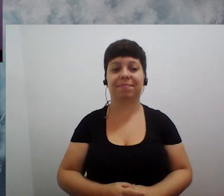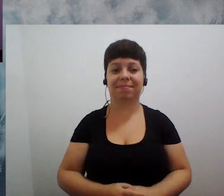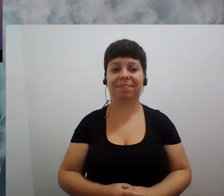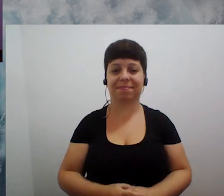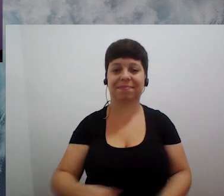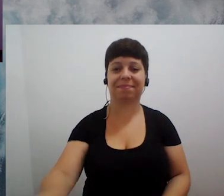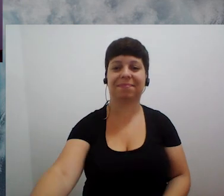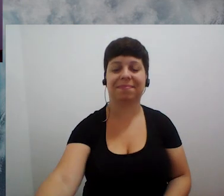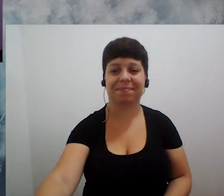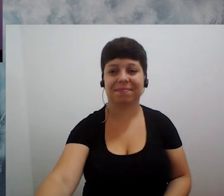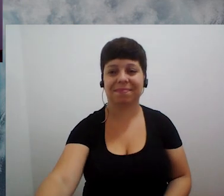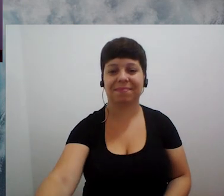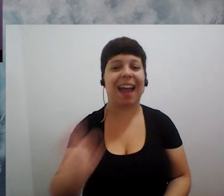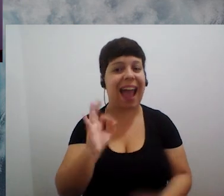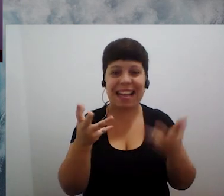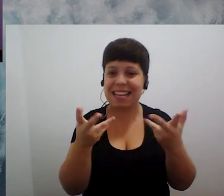incrível, gente.